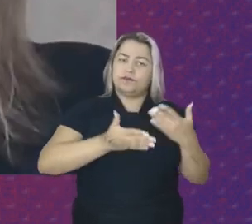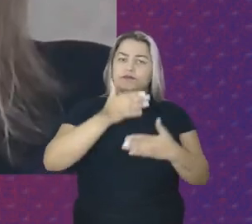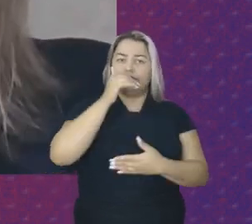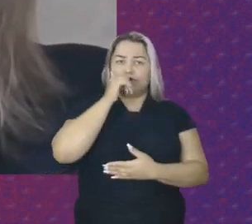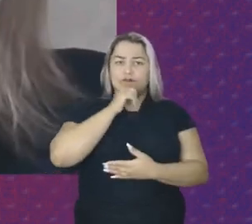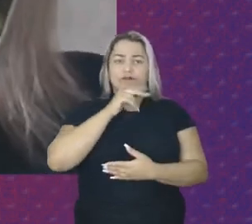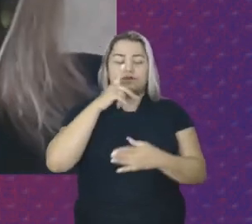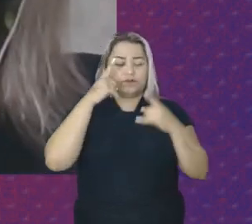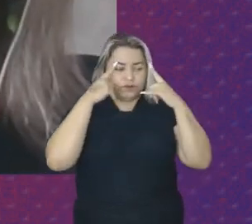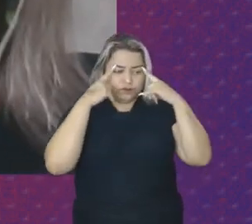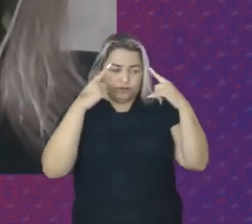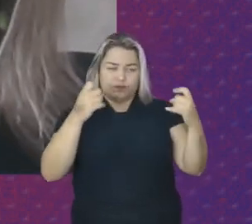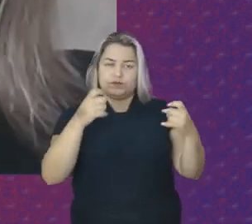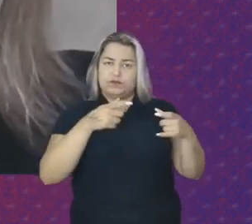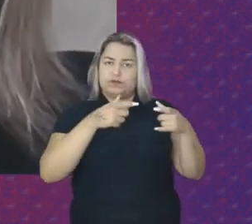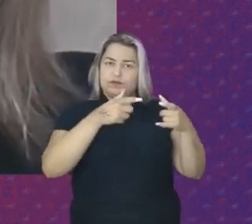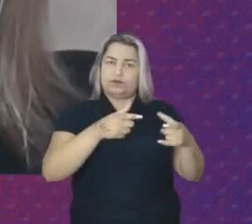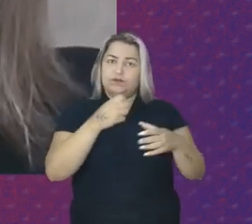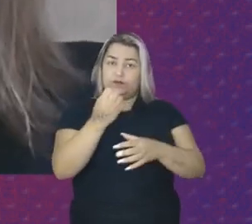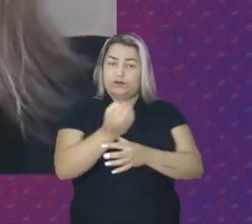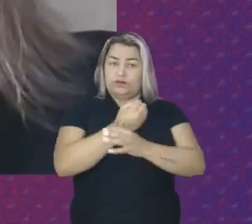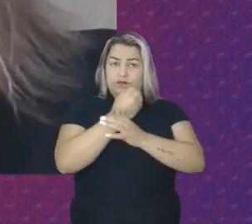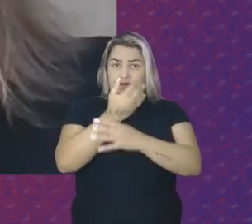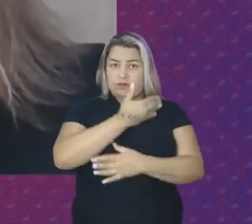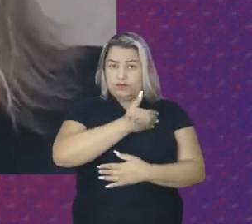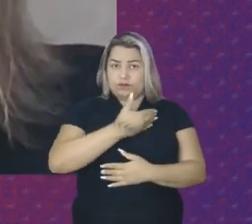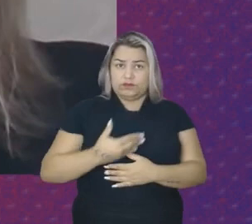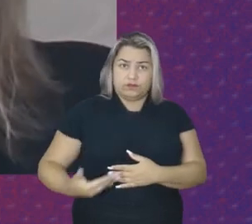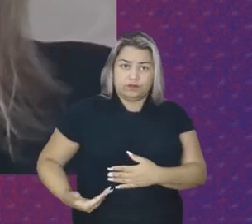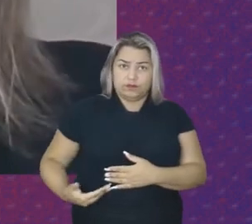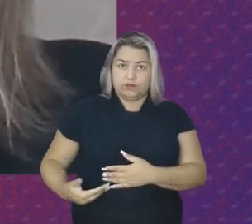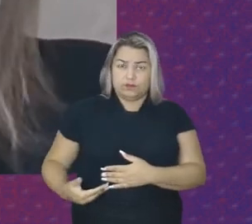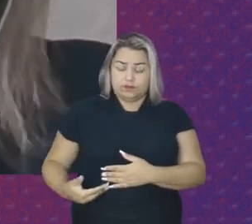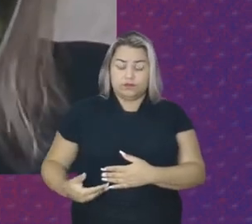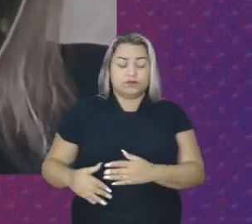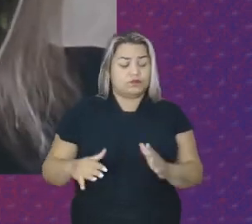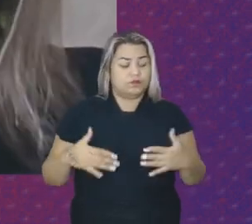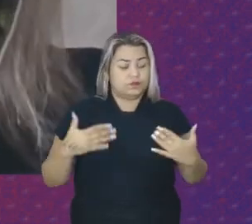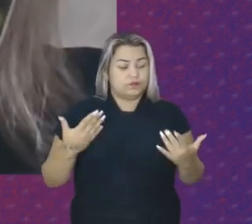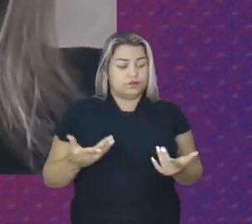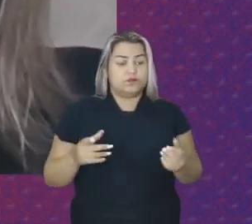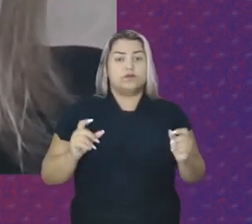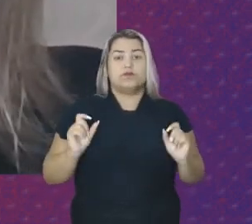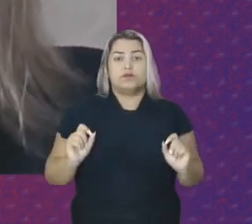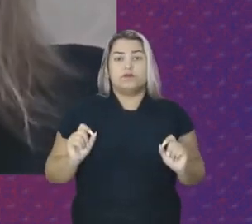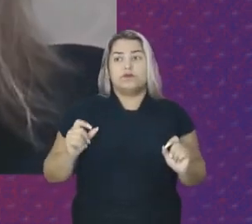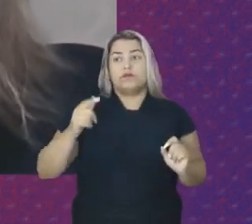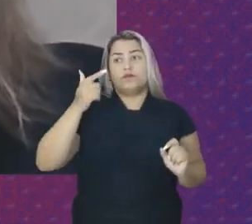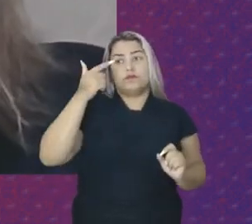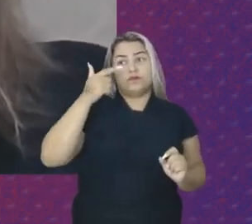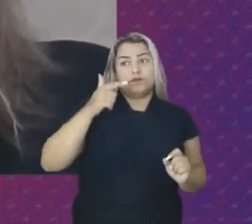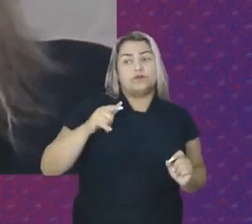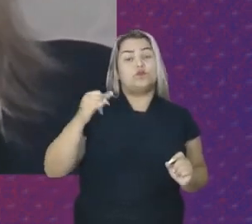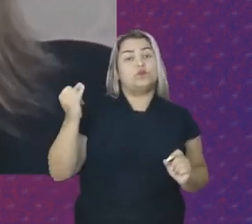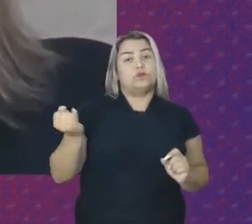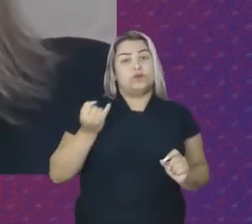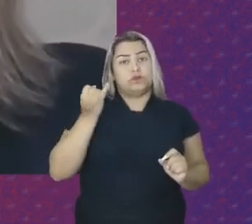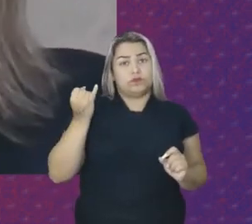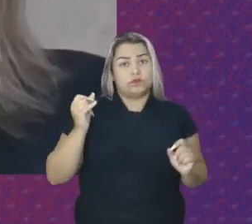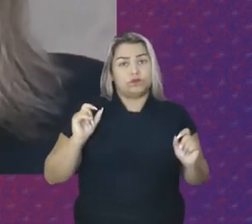de violência na área da segurança pública. Então, essa foi uma conquista muito